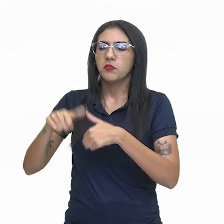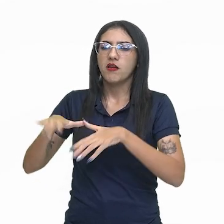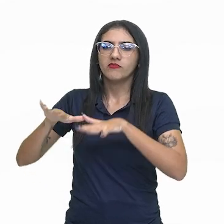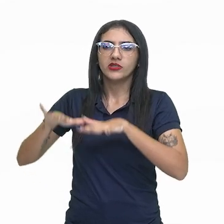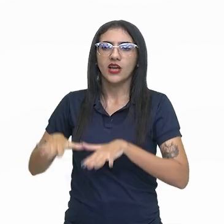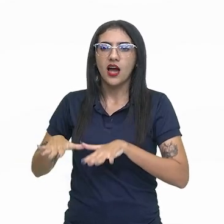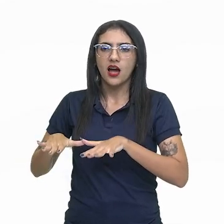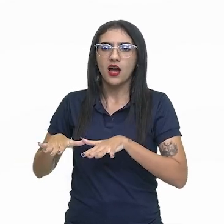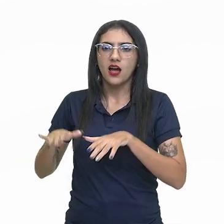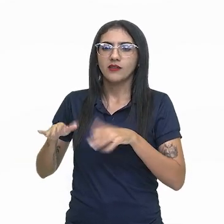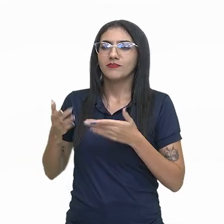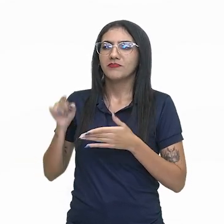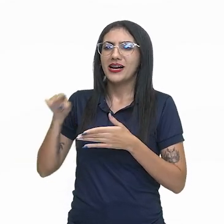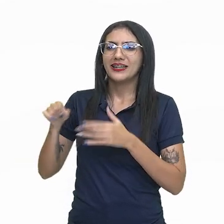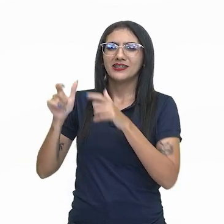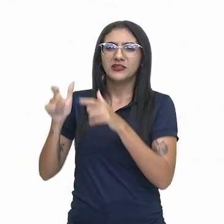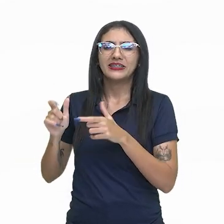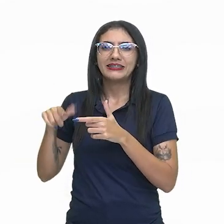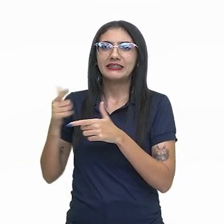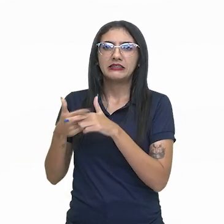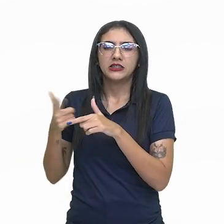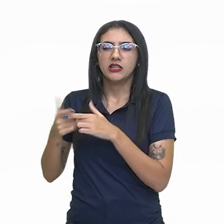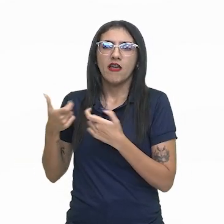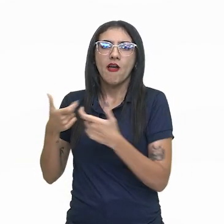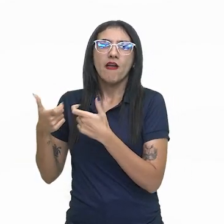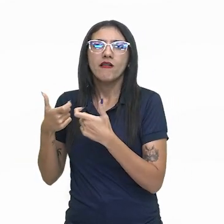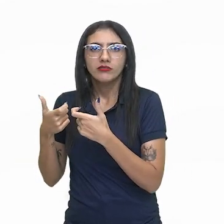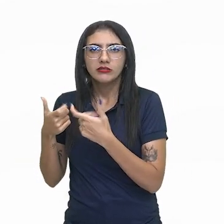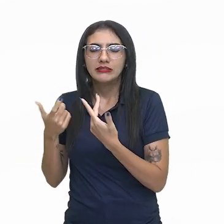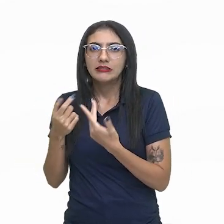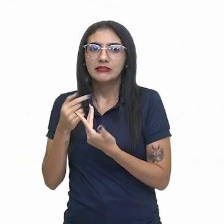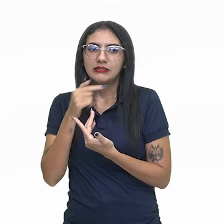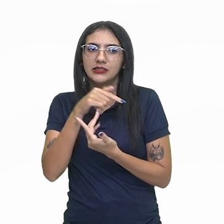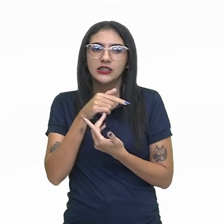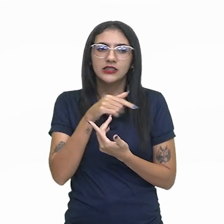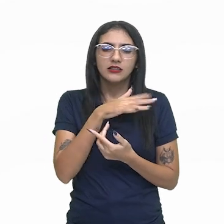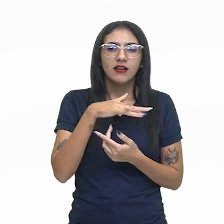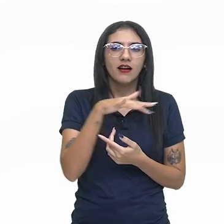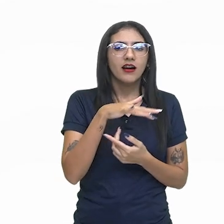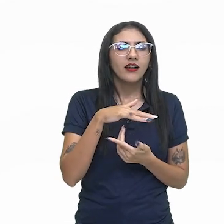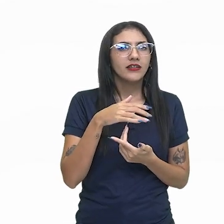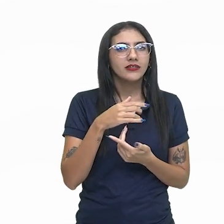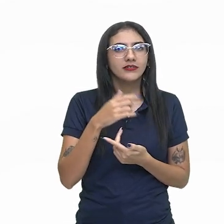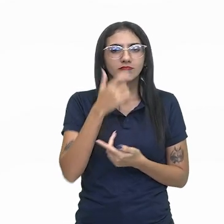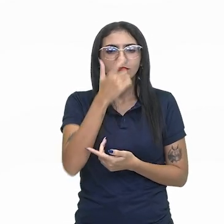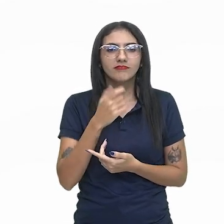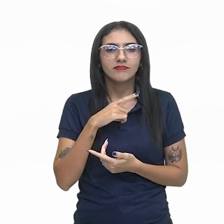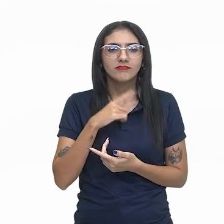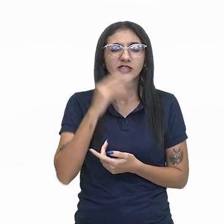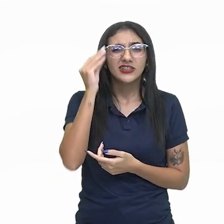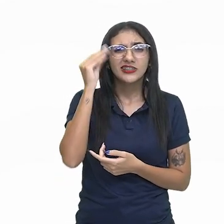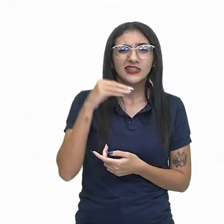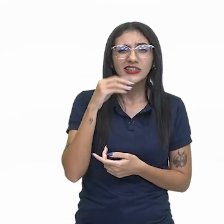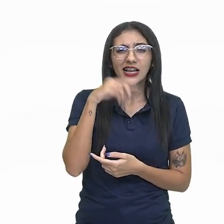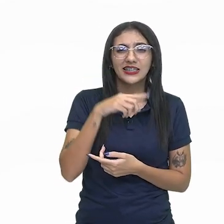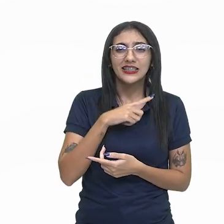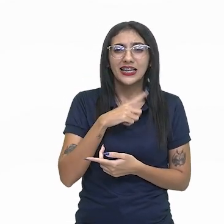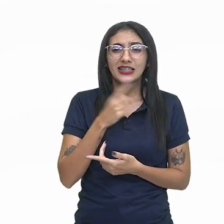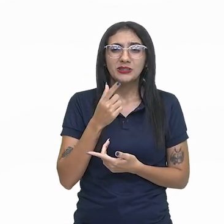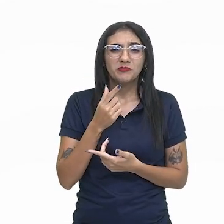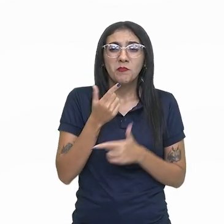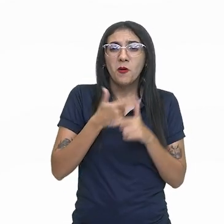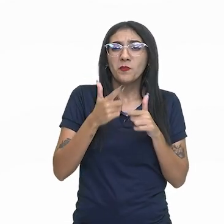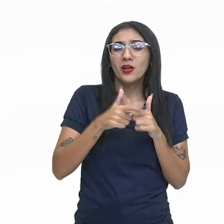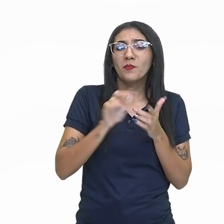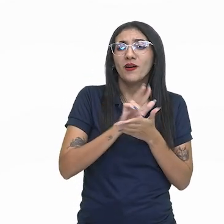num país que está tendo guerra, porque você já está saindo de um lugar onde tem um fator aqui repulsivo, né? Eu não